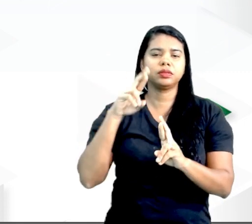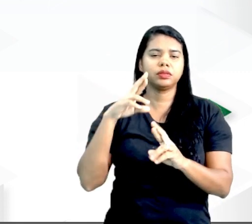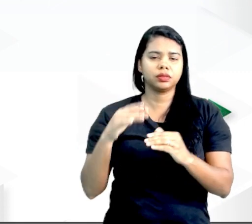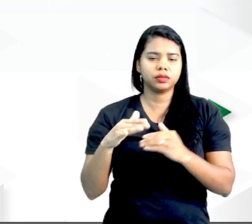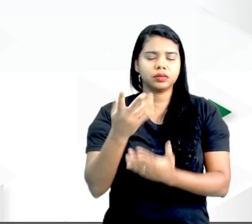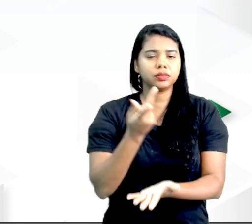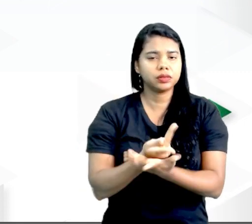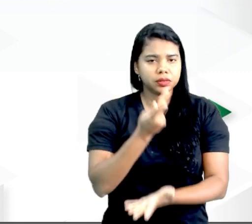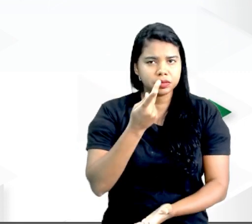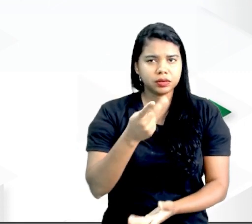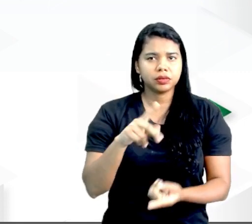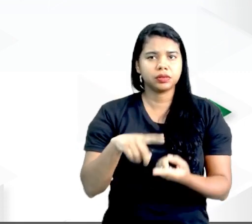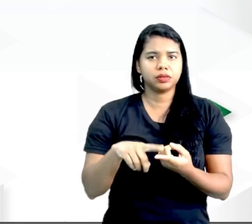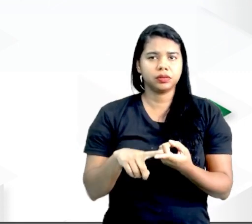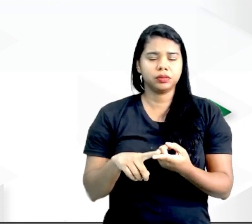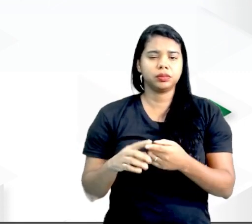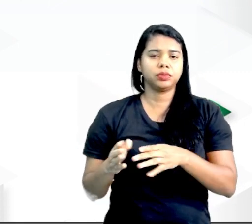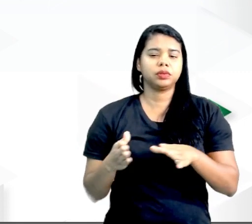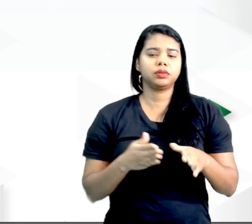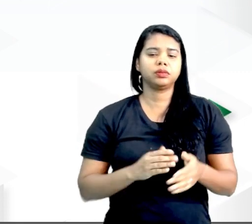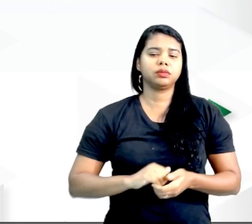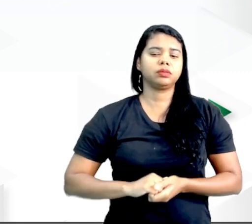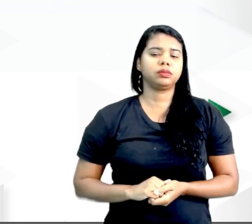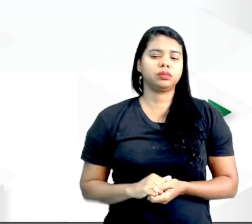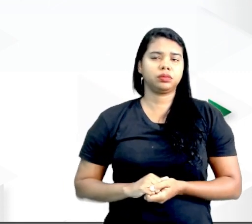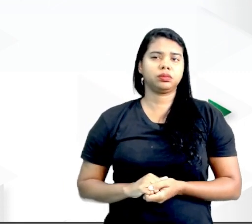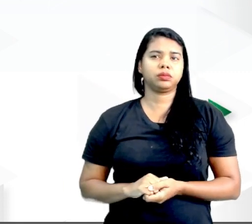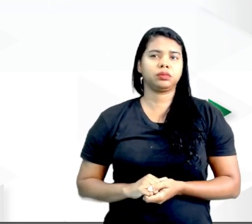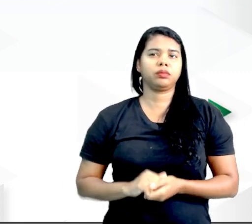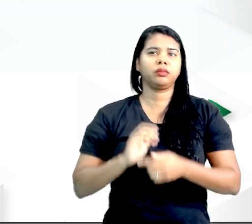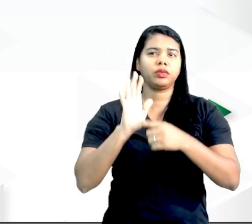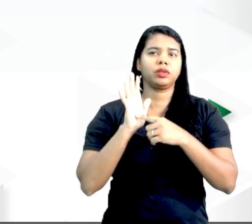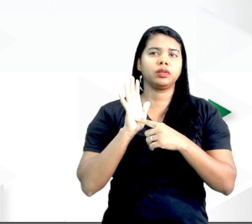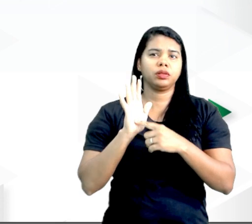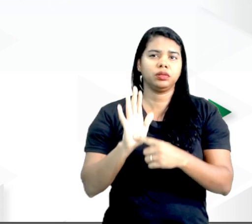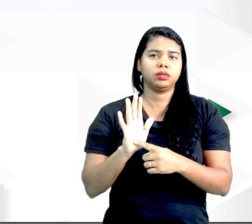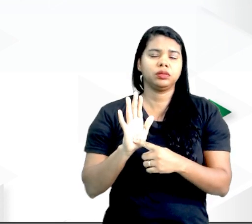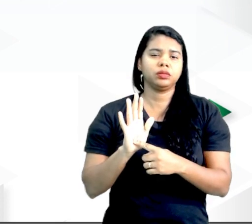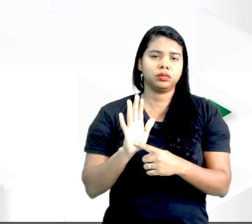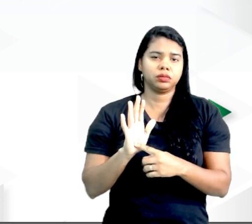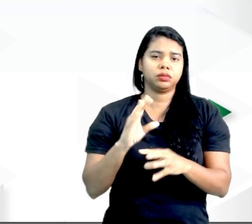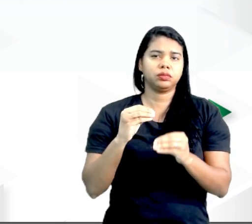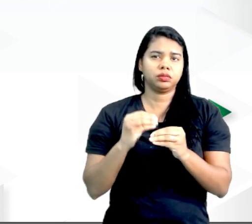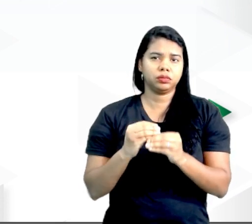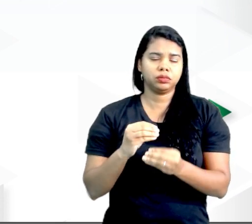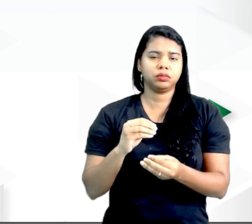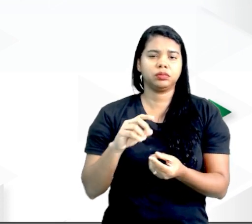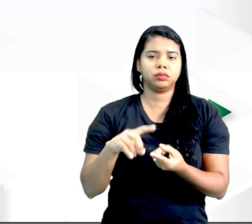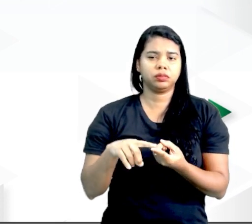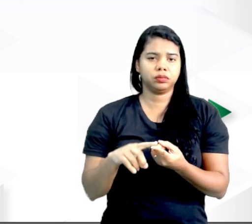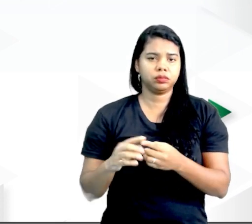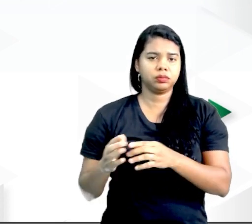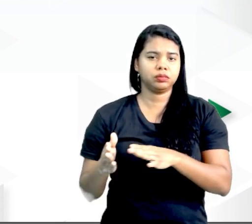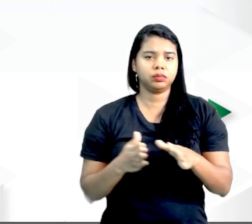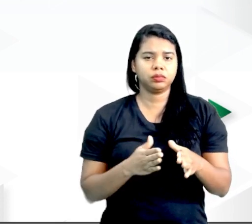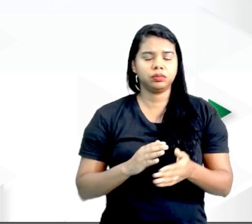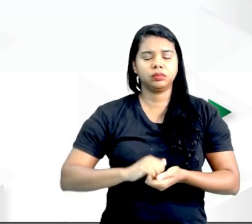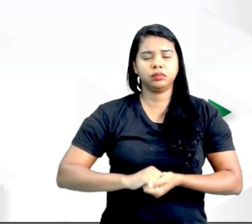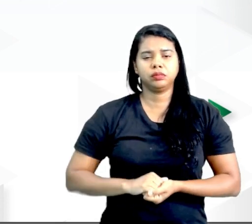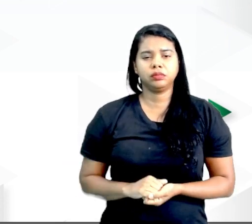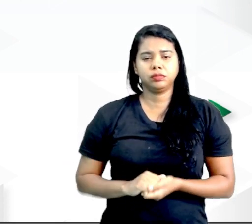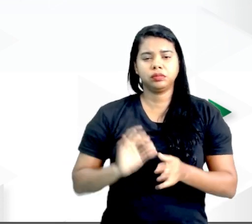episódio, desse episódio, foram impostas a partir de representantes de conjuntos